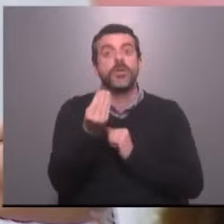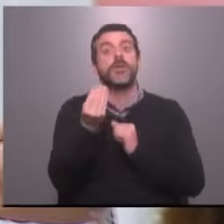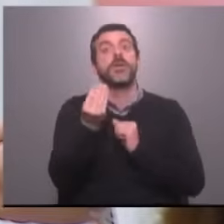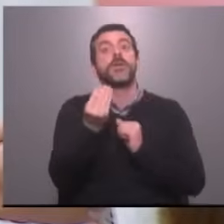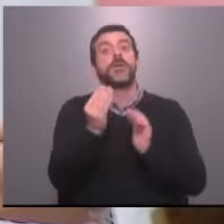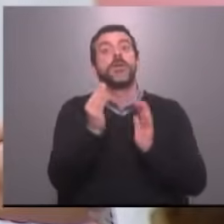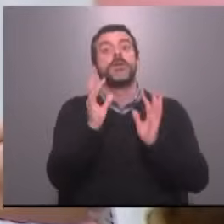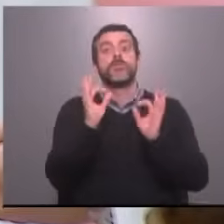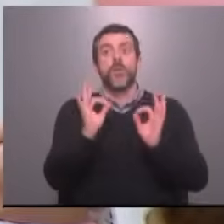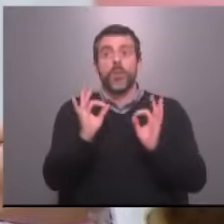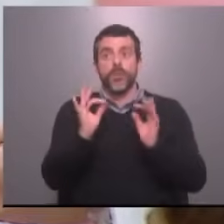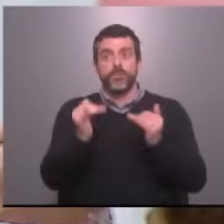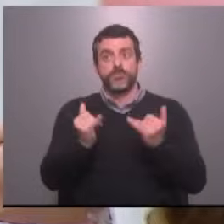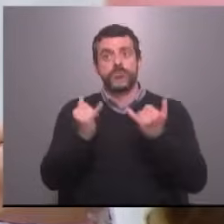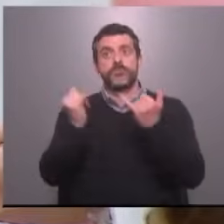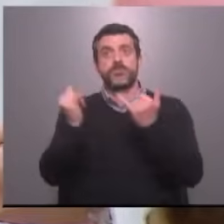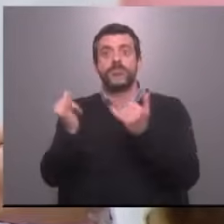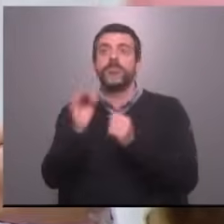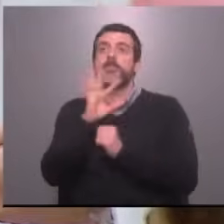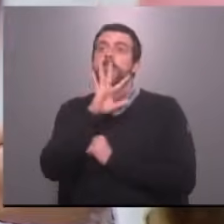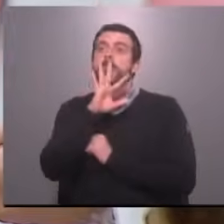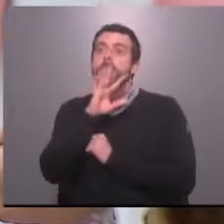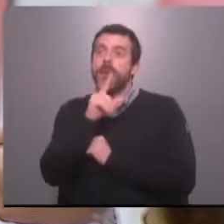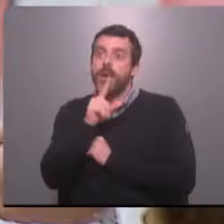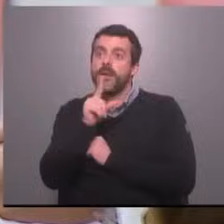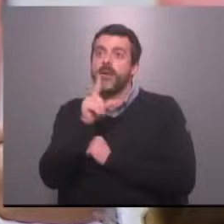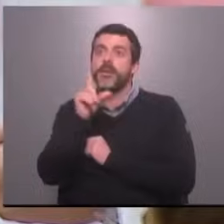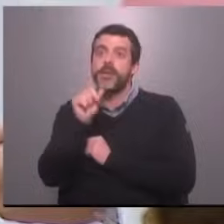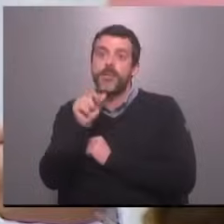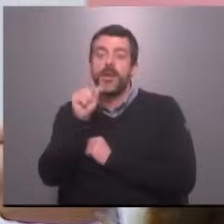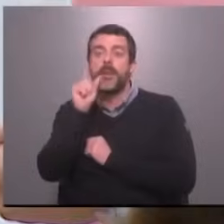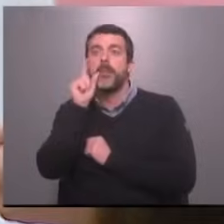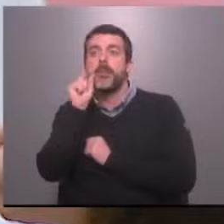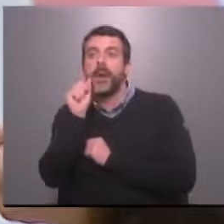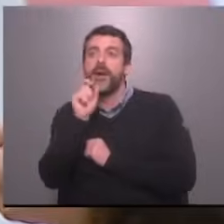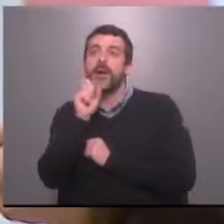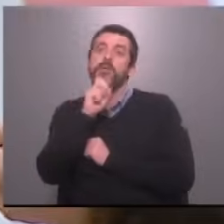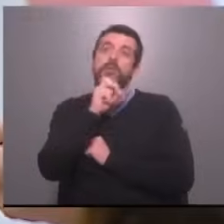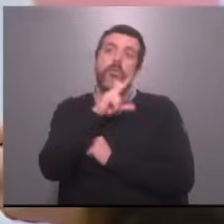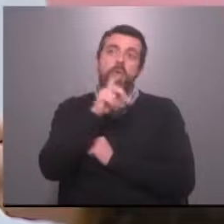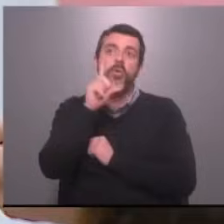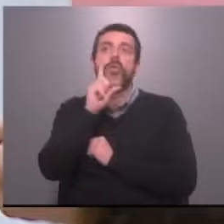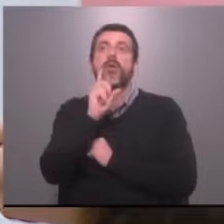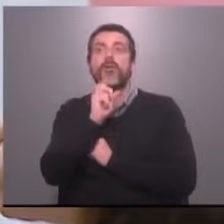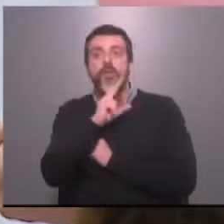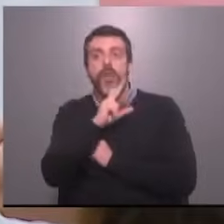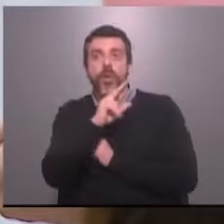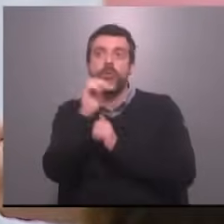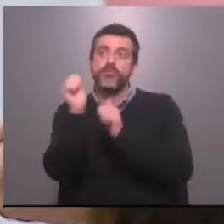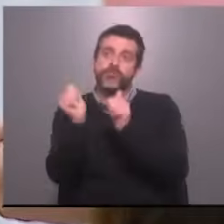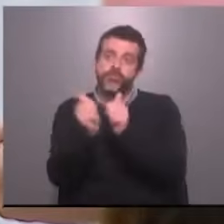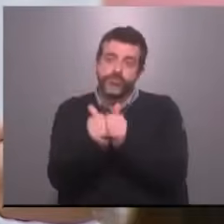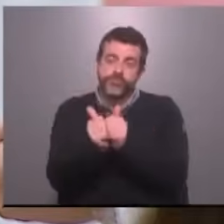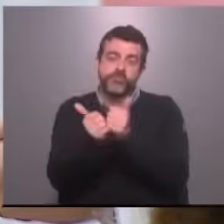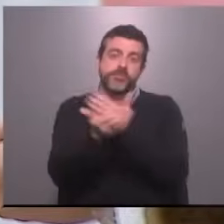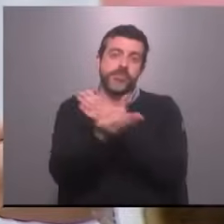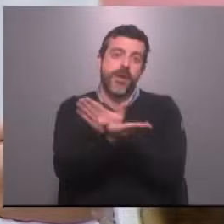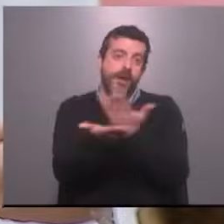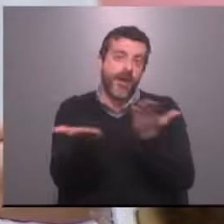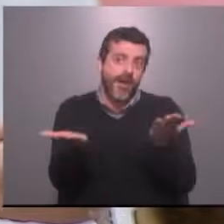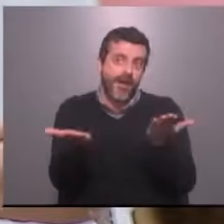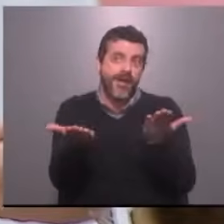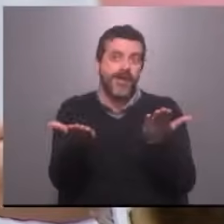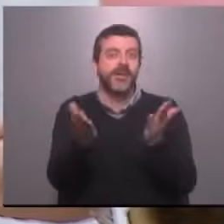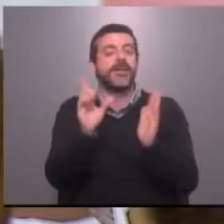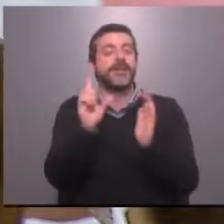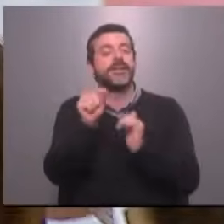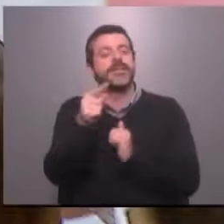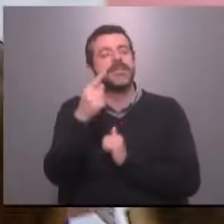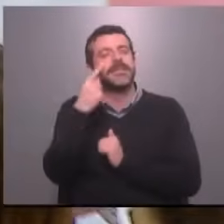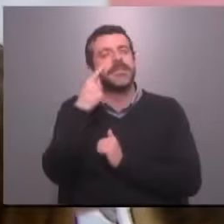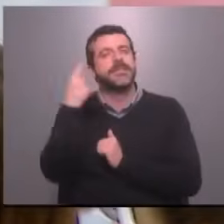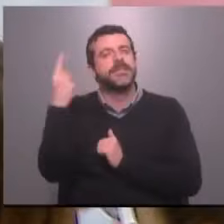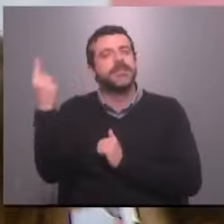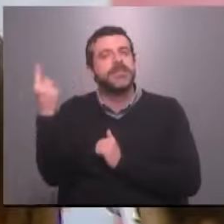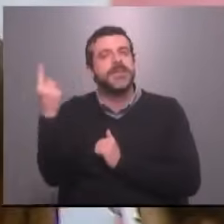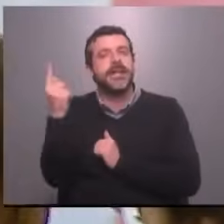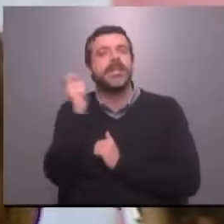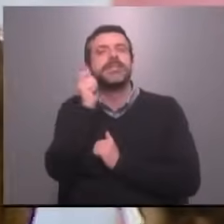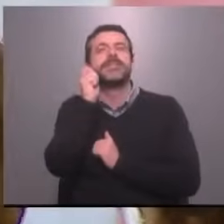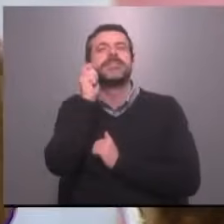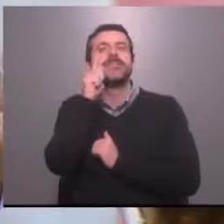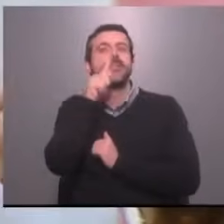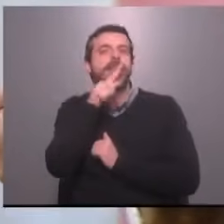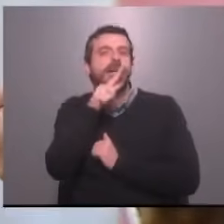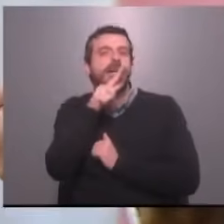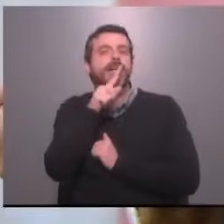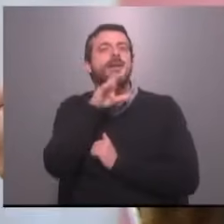mais jovenzitos, e depois também para as mães, ou pais, ou avós que vos acompanham, e de uma